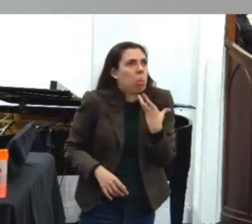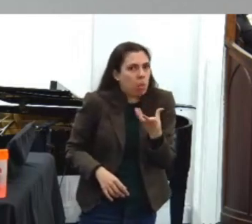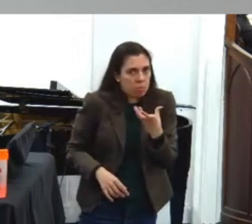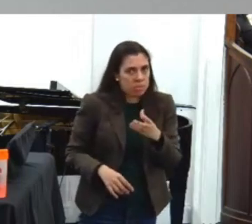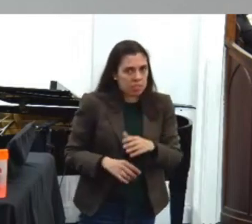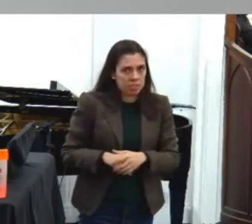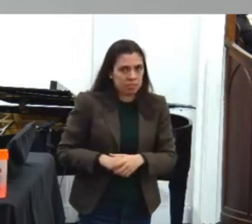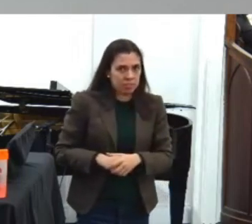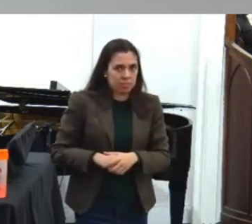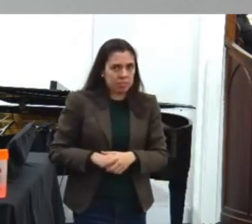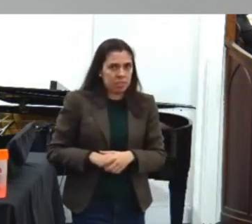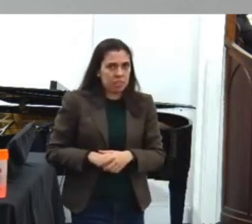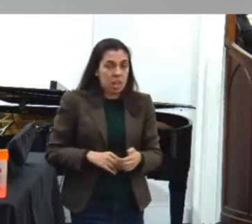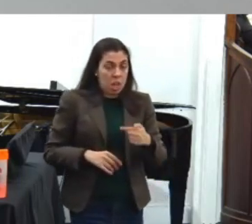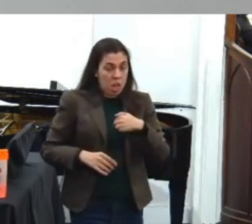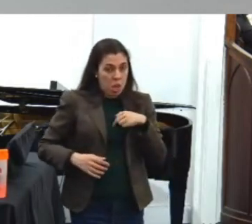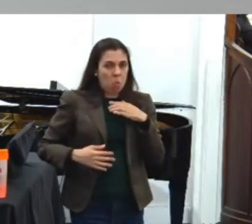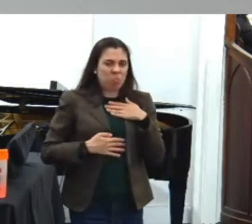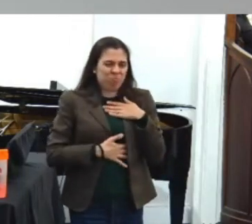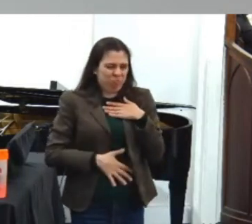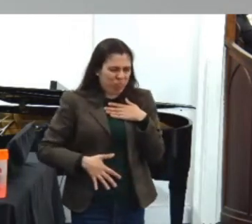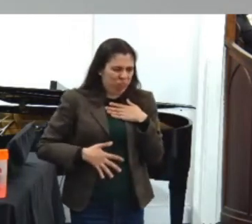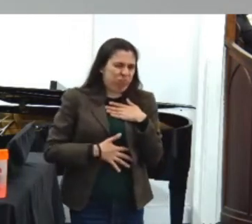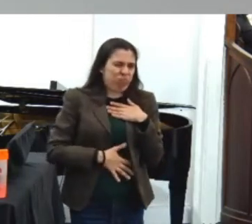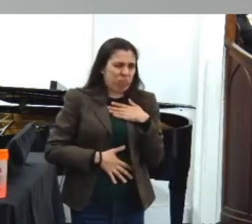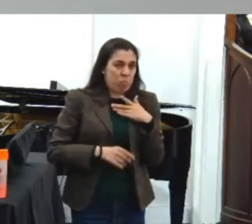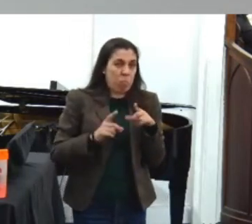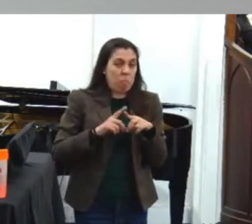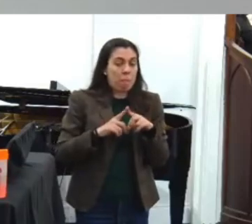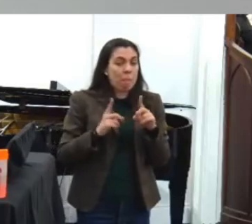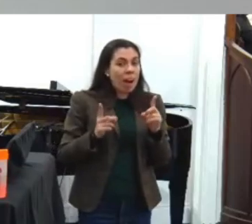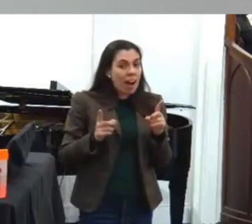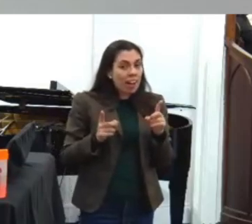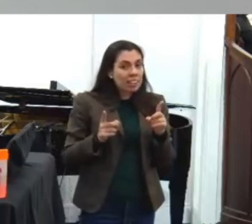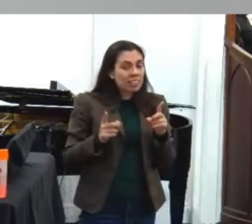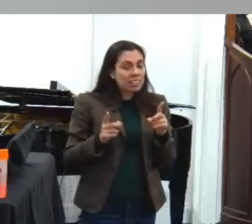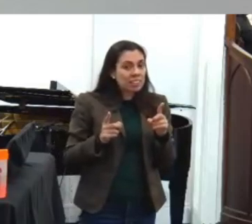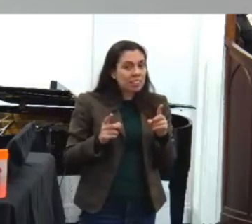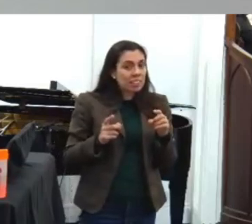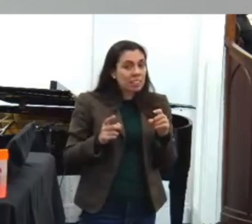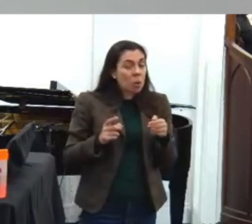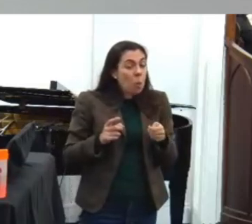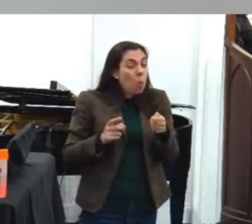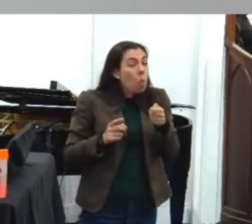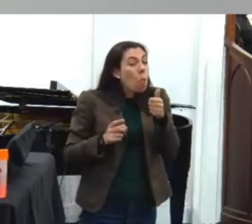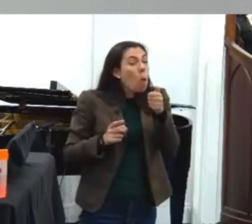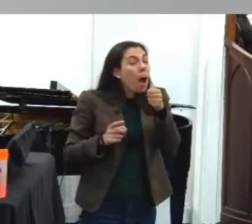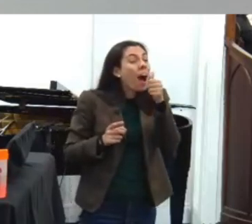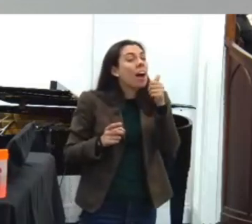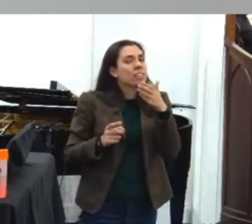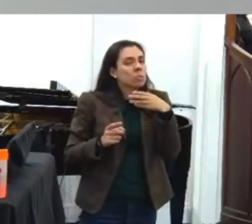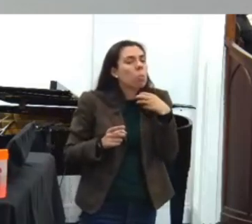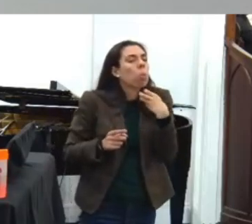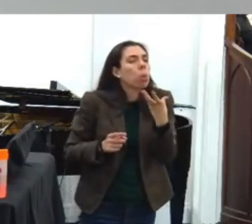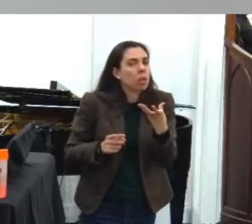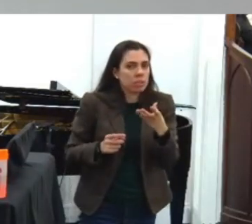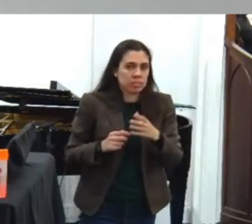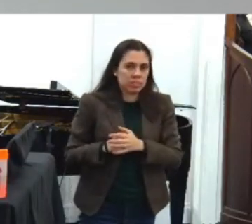aqui algo que vem do coração deste supremo pastor, Cristo, à sua